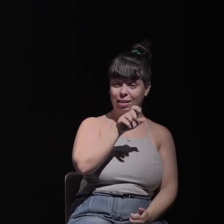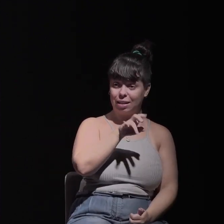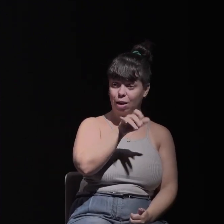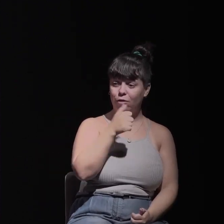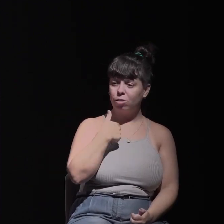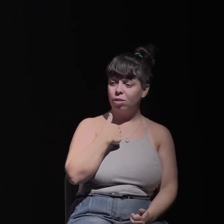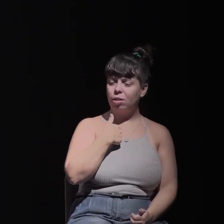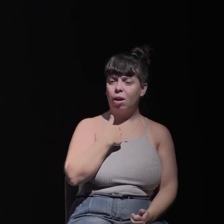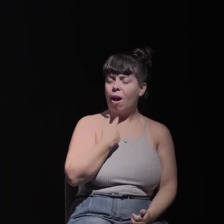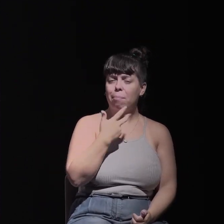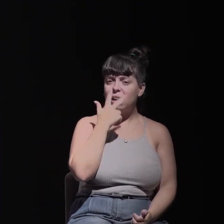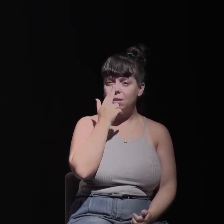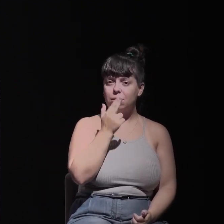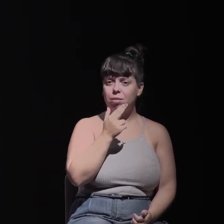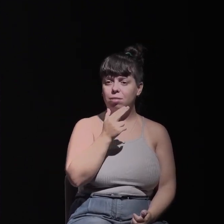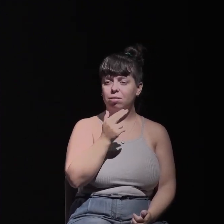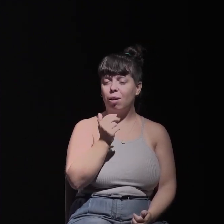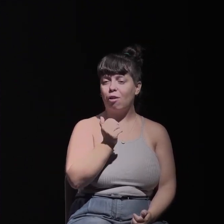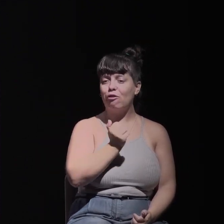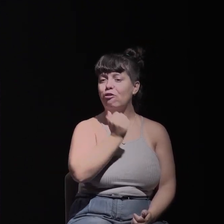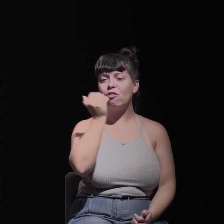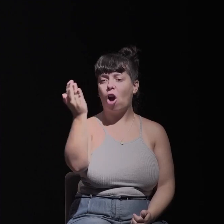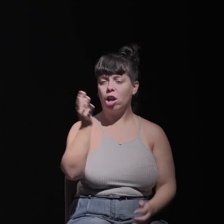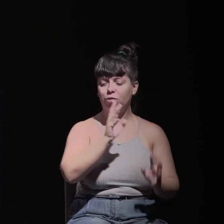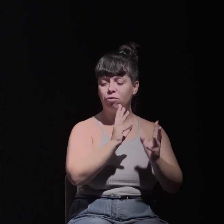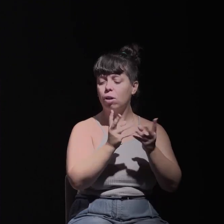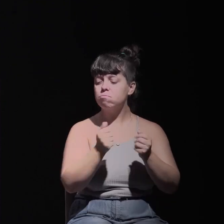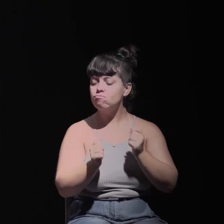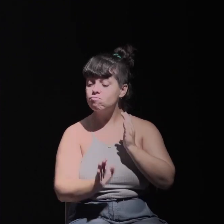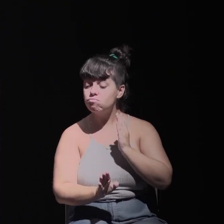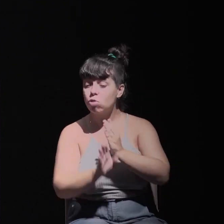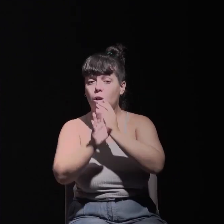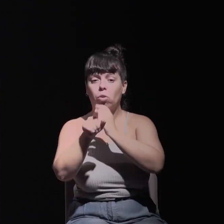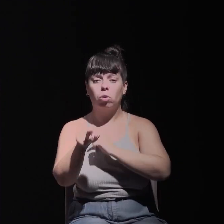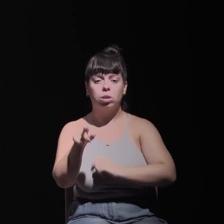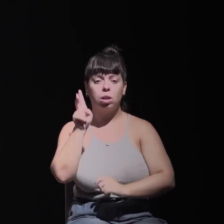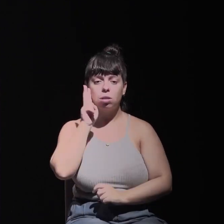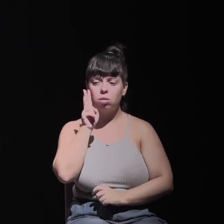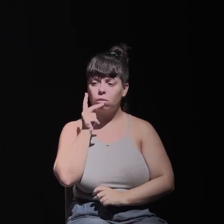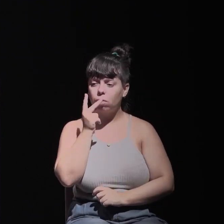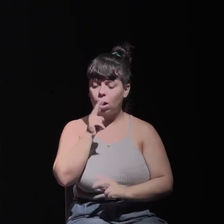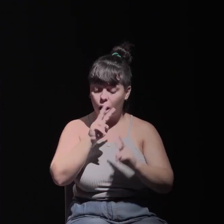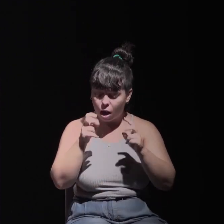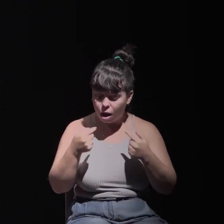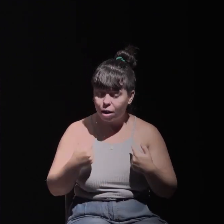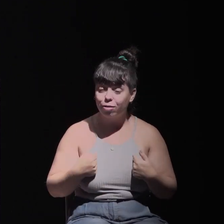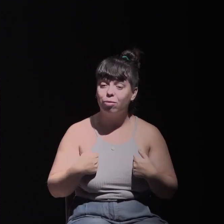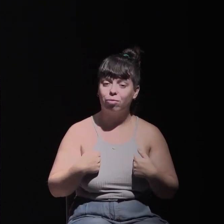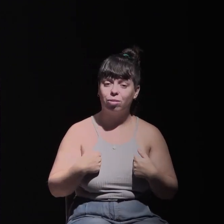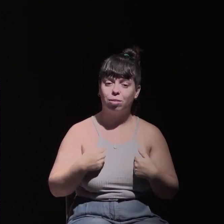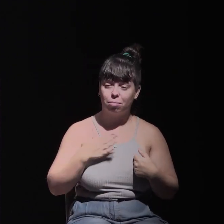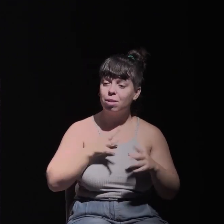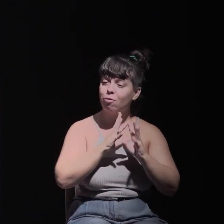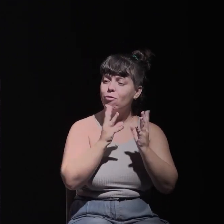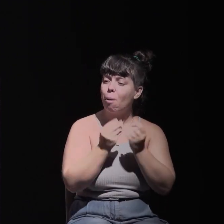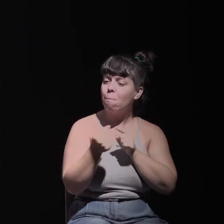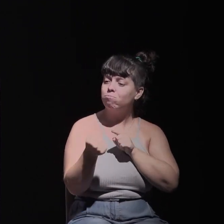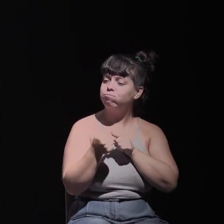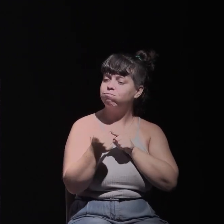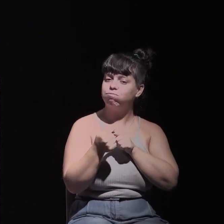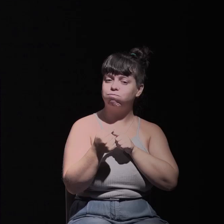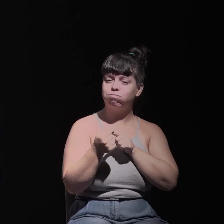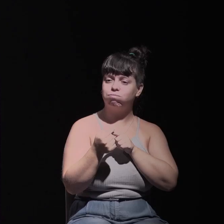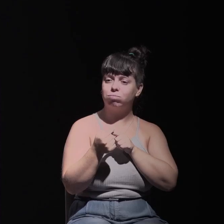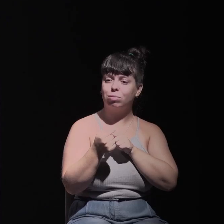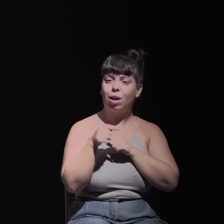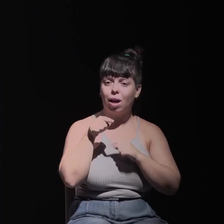história, em algum momento, fora dos circuitos da minha família, que dizia a respeito sobre mim, que dizia sobre a minha família. E